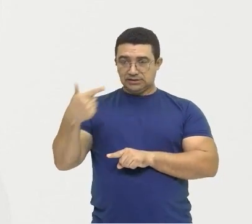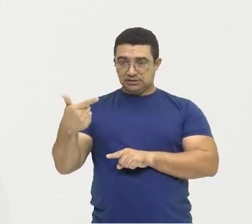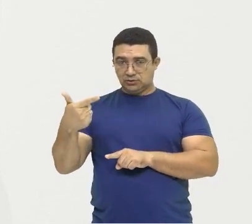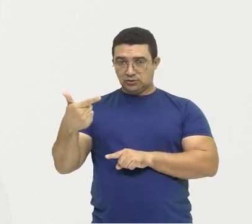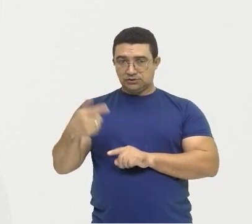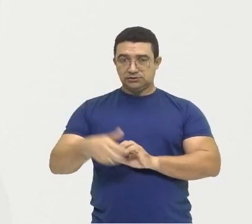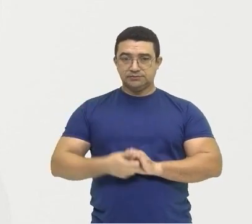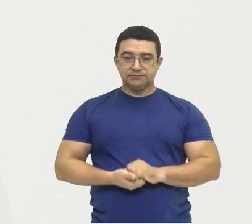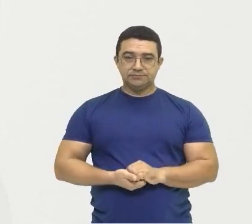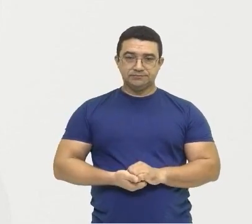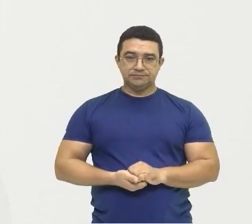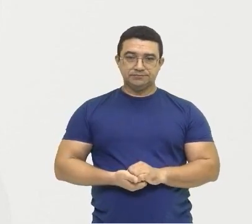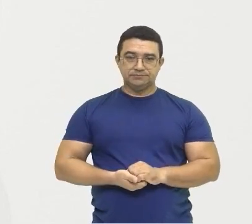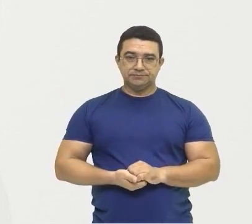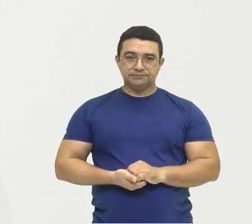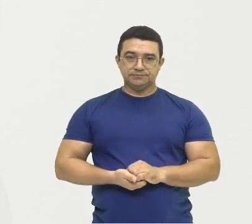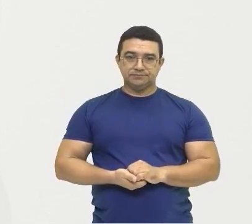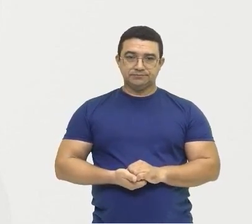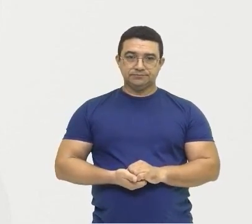mais 32.